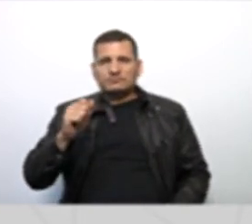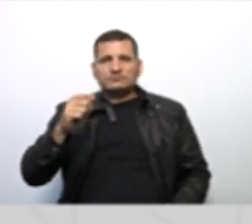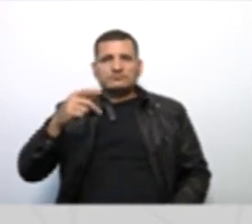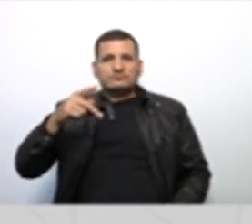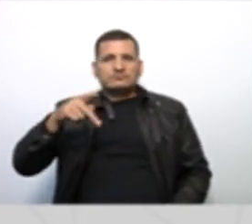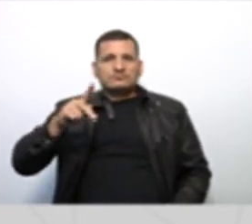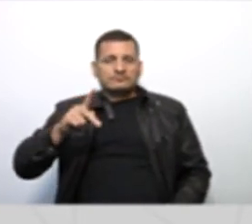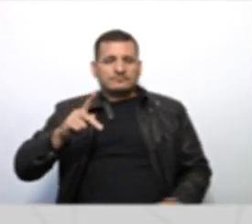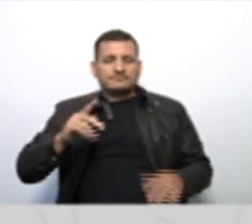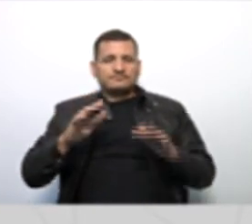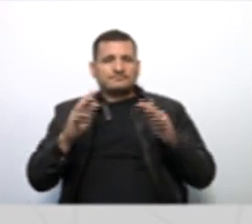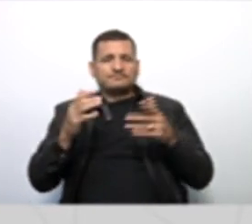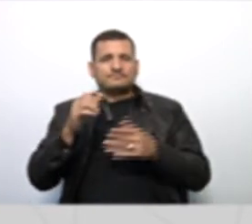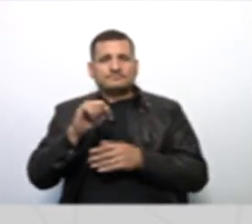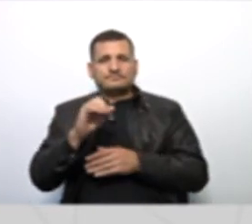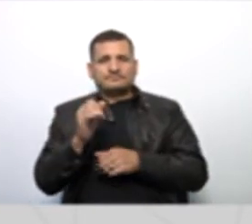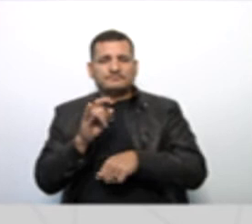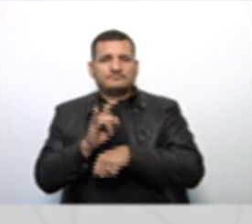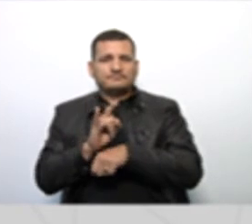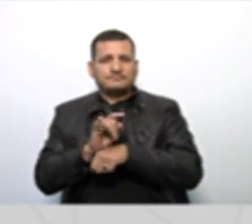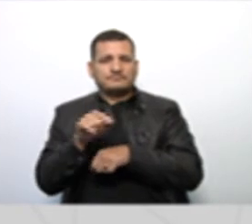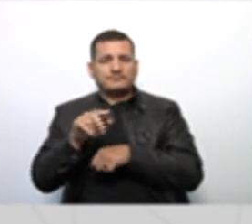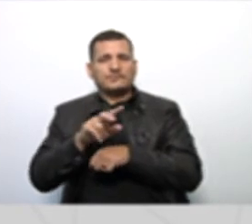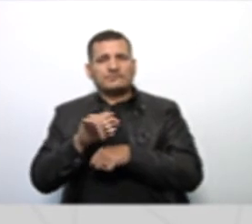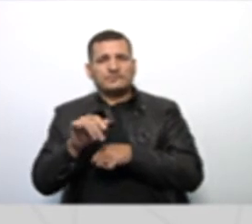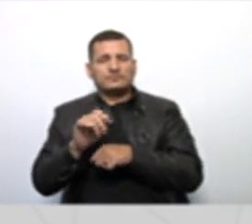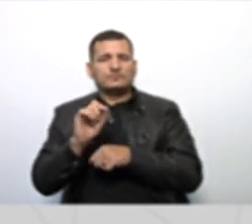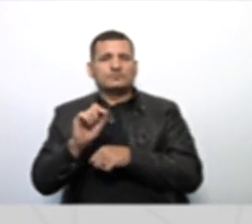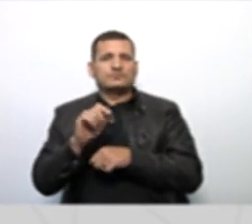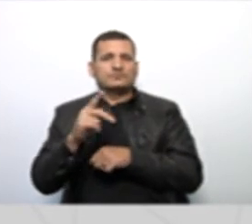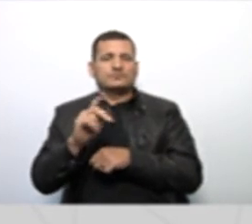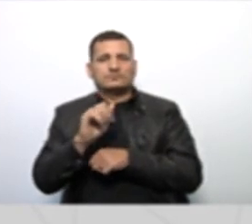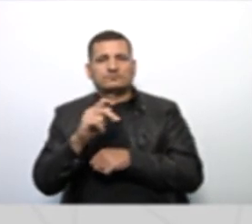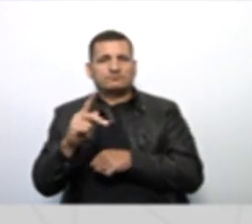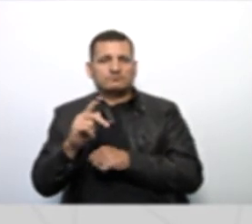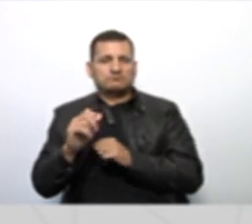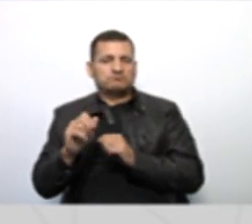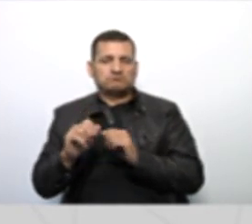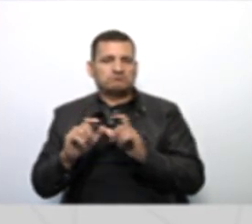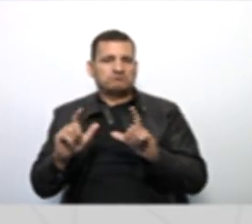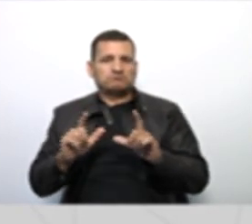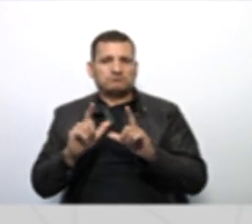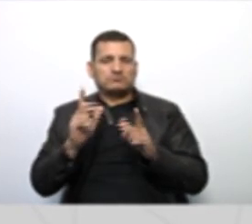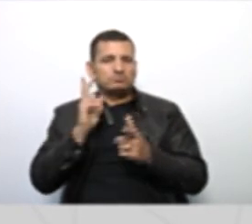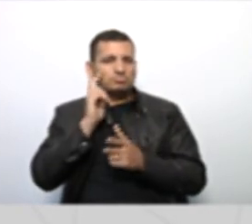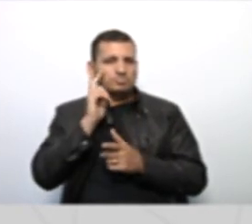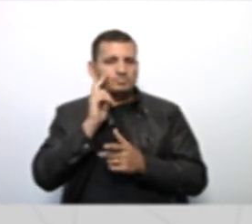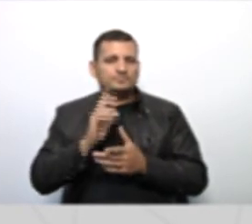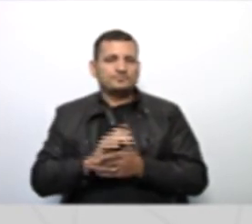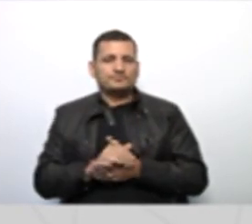operacional Android que você for instalar, ele vai rodar seu aplicativo tranquilamente.